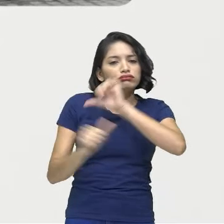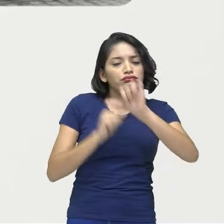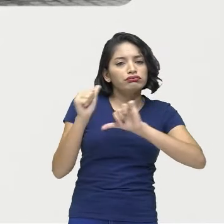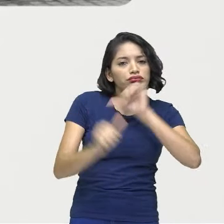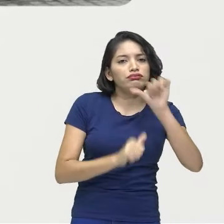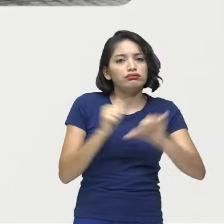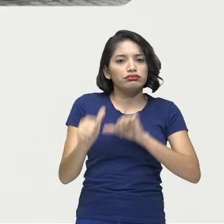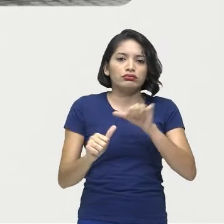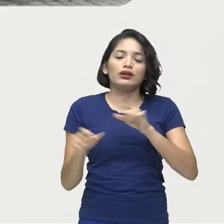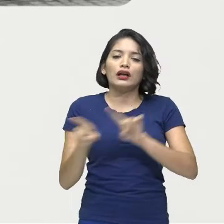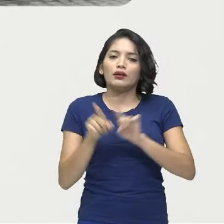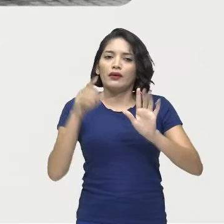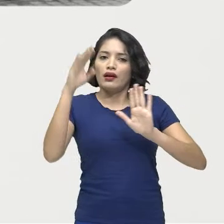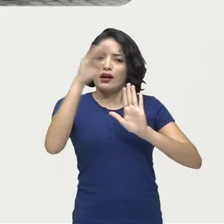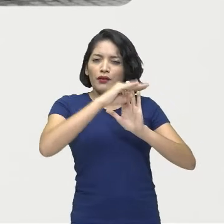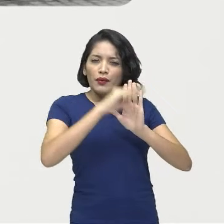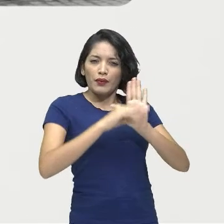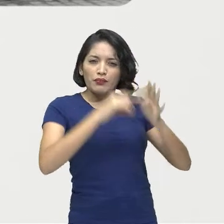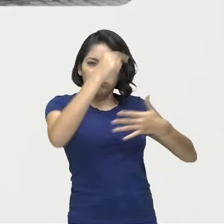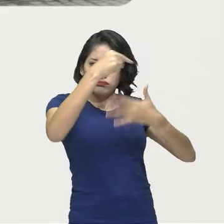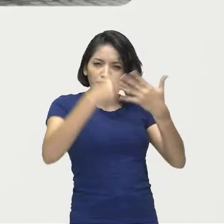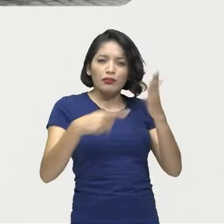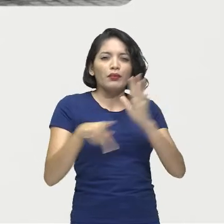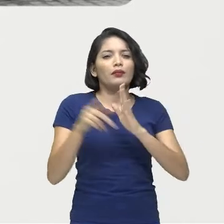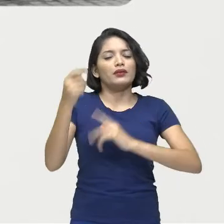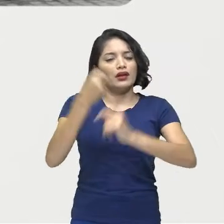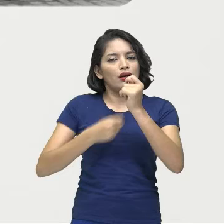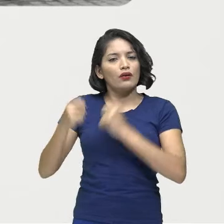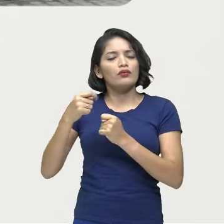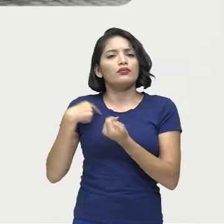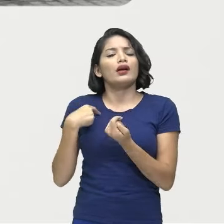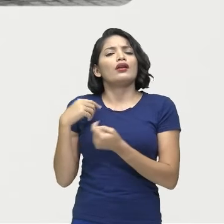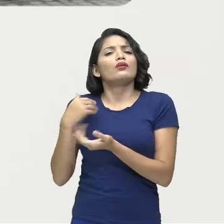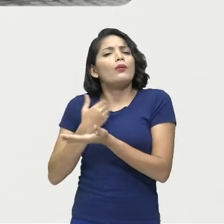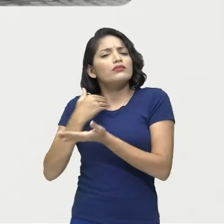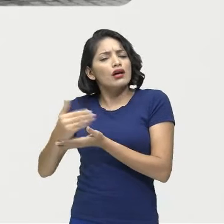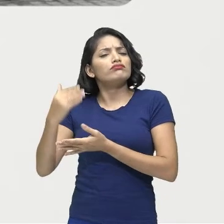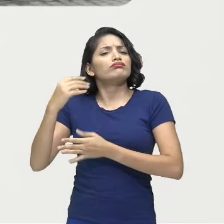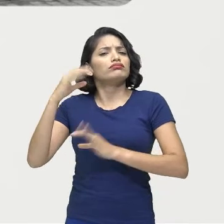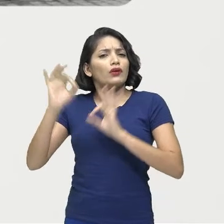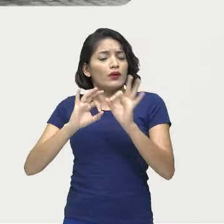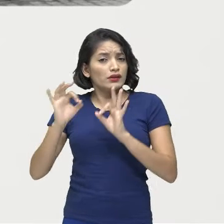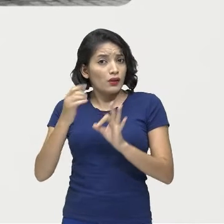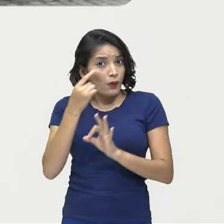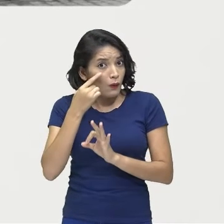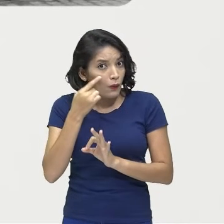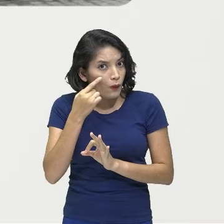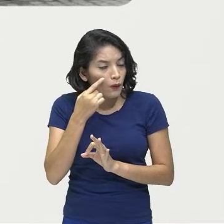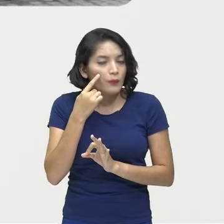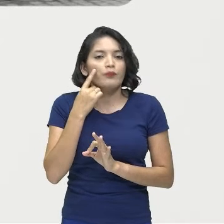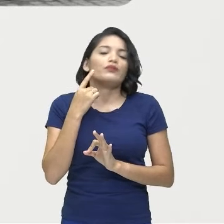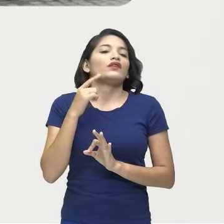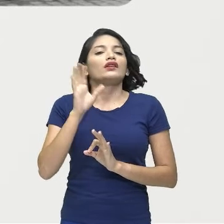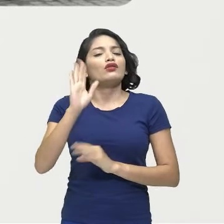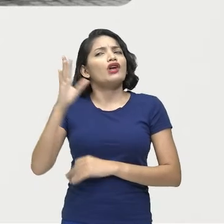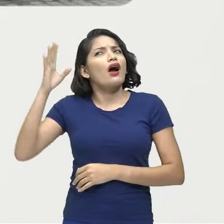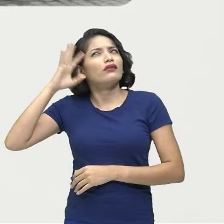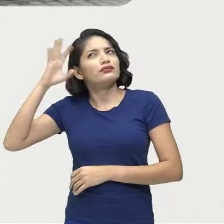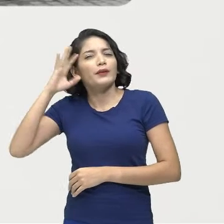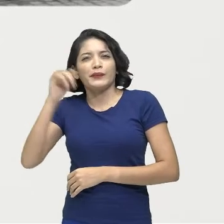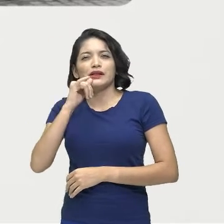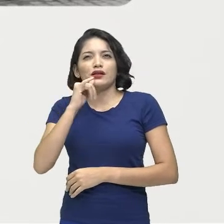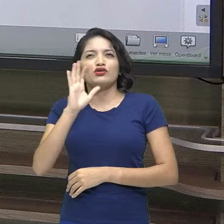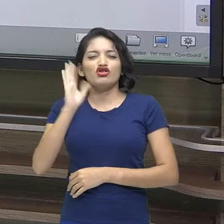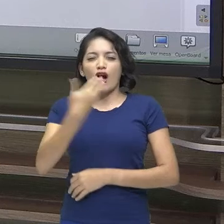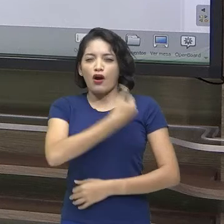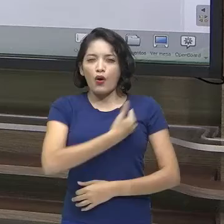as diretrizes essenciais da economia, nós vamos organizar. Vejam bem, gente, então ele já se imaginava, tipo assim,